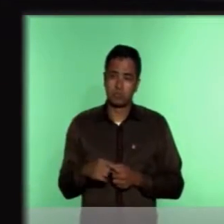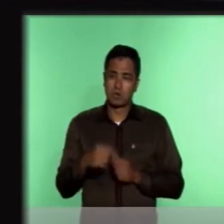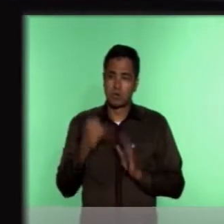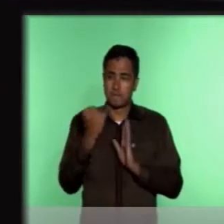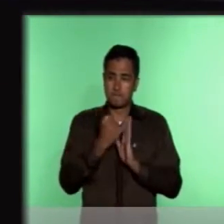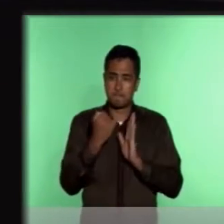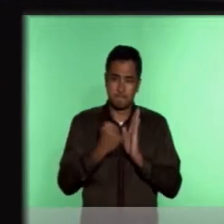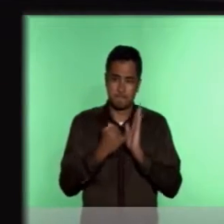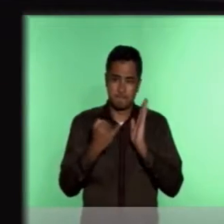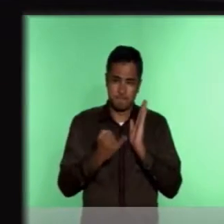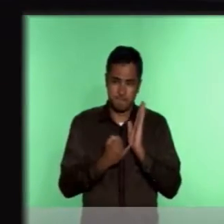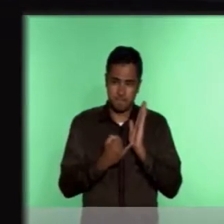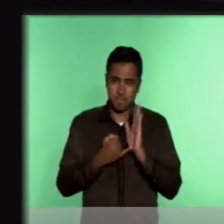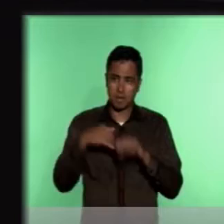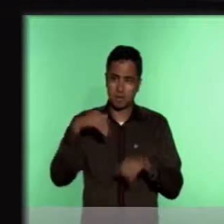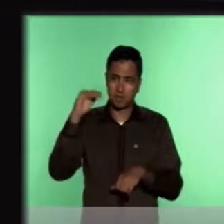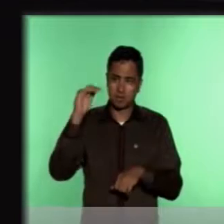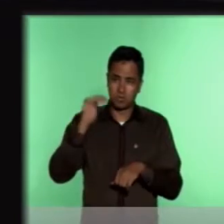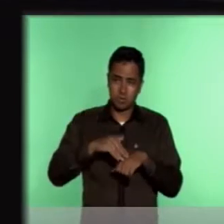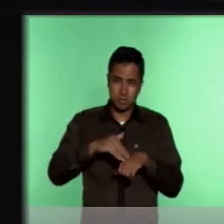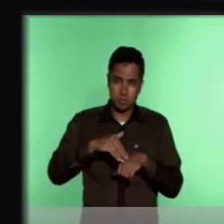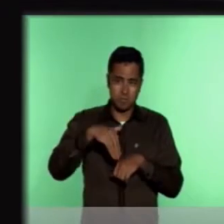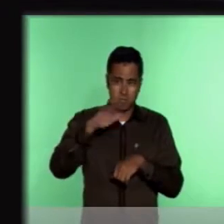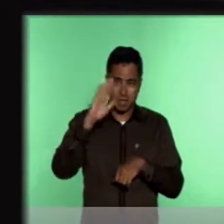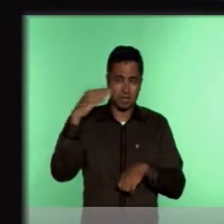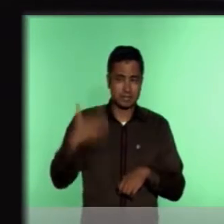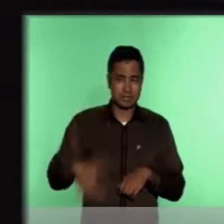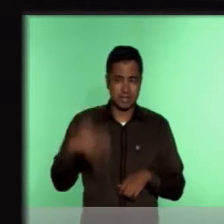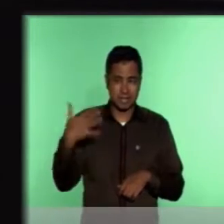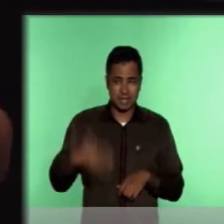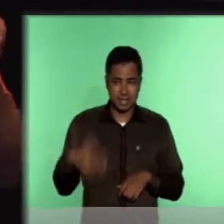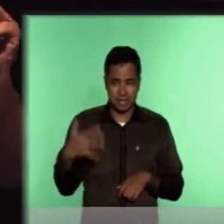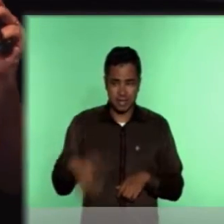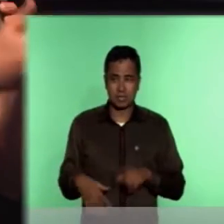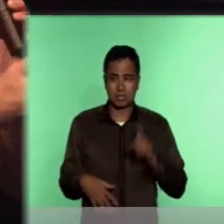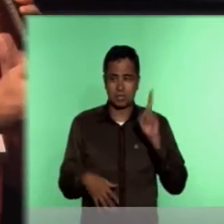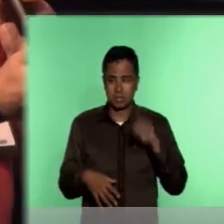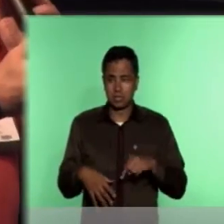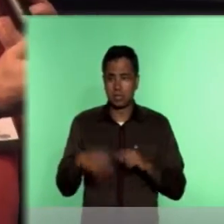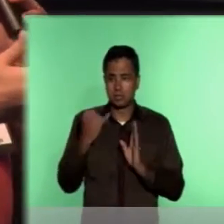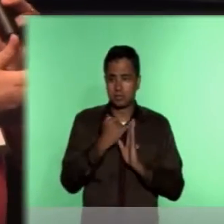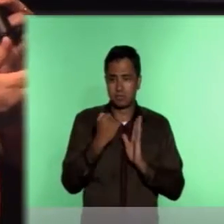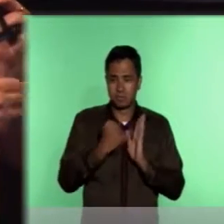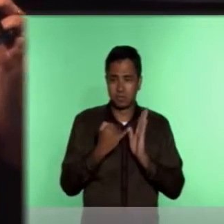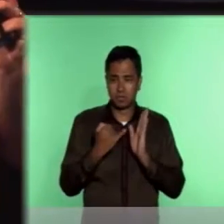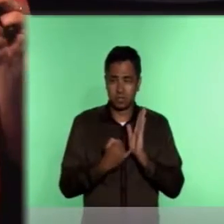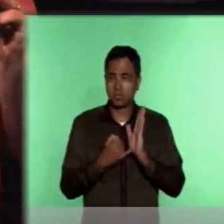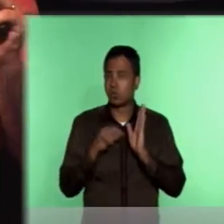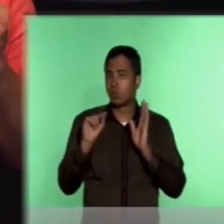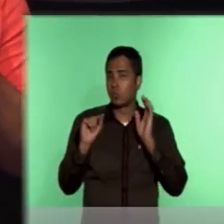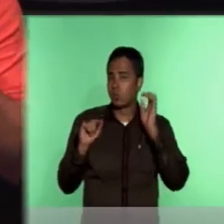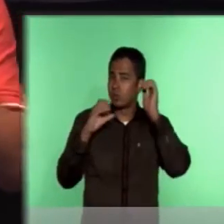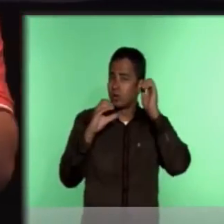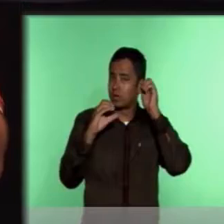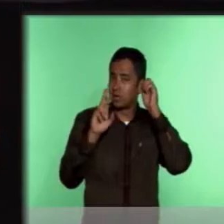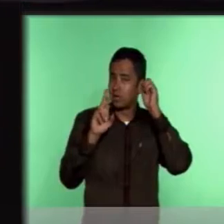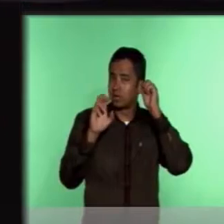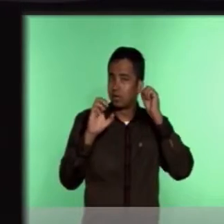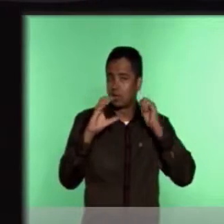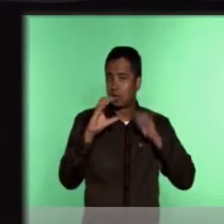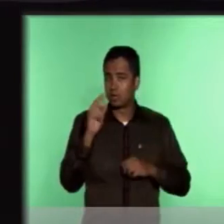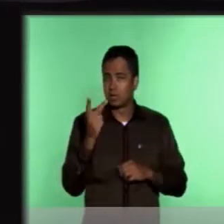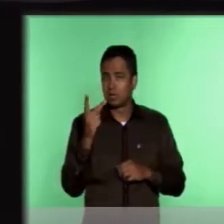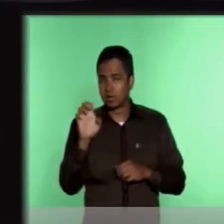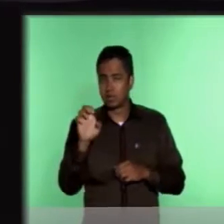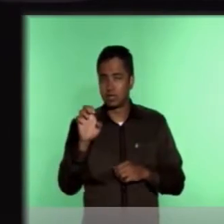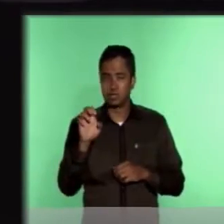e é um custo justo é a matrícula em creche. Se é para a escola, o que significa que a educação infantil